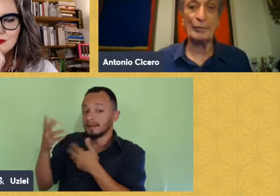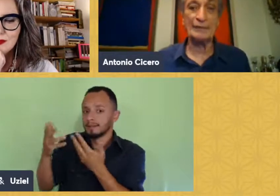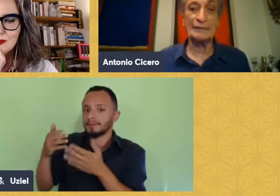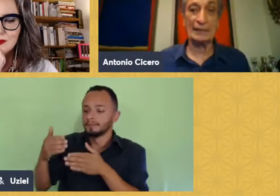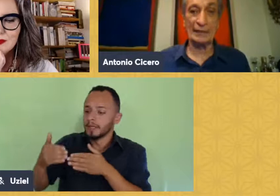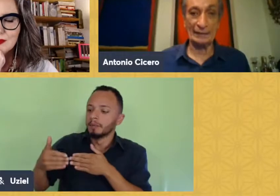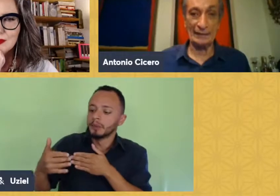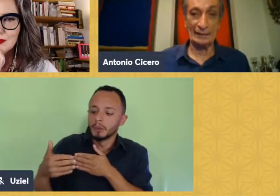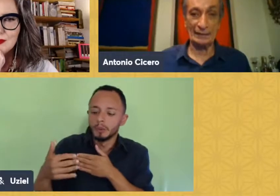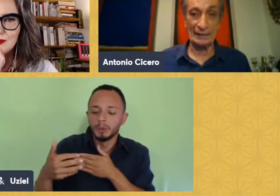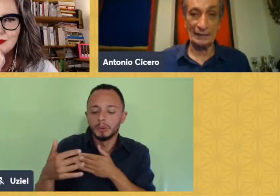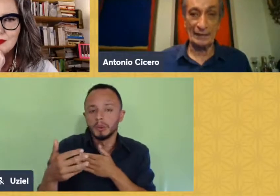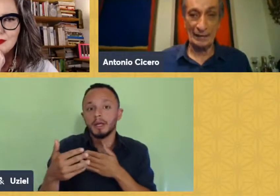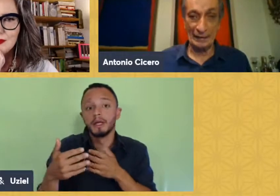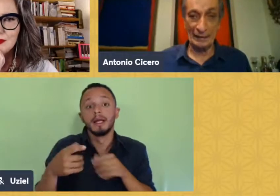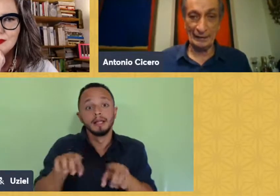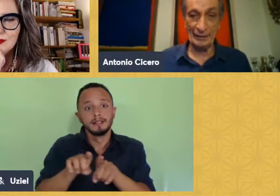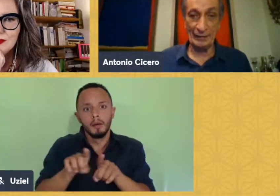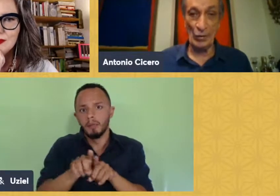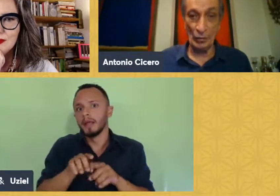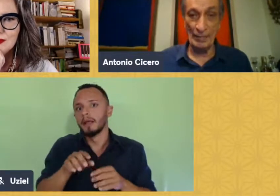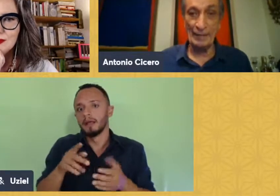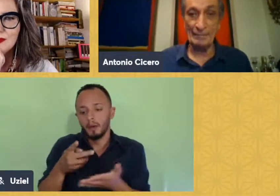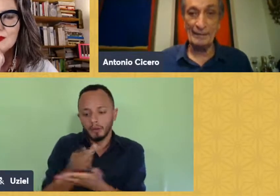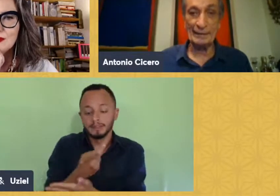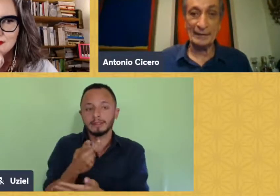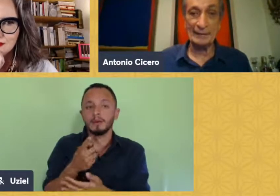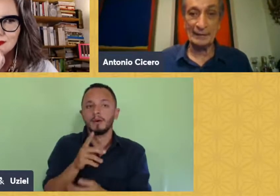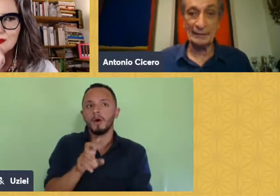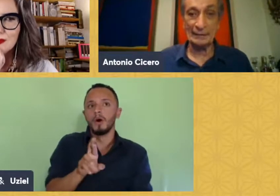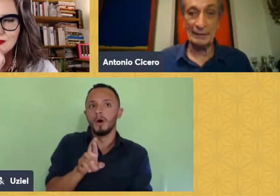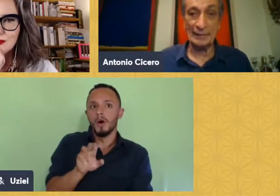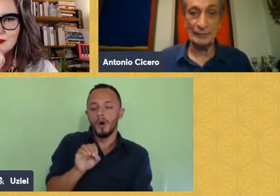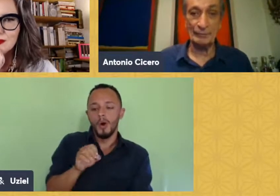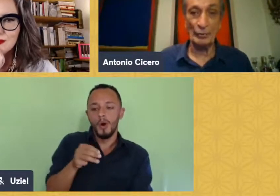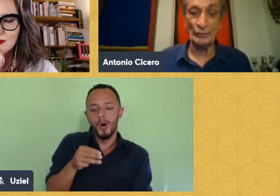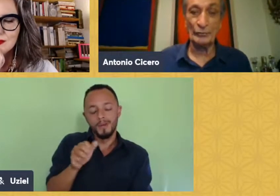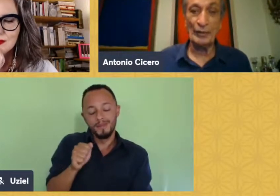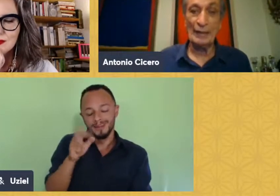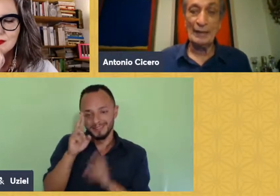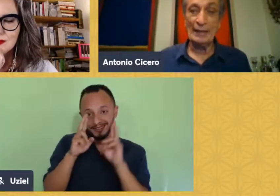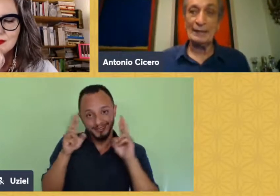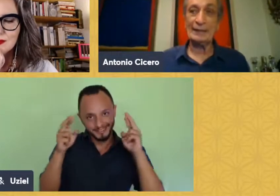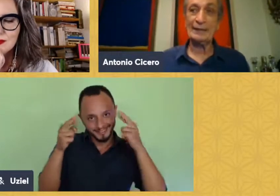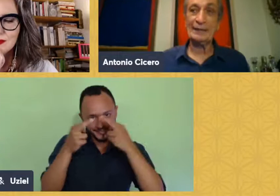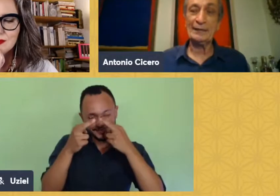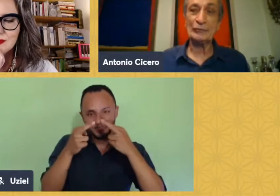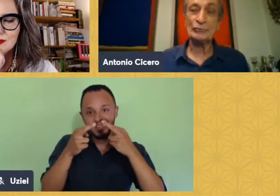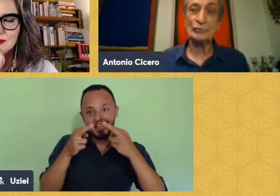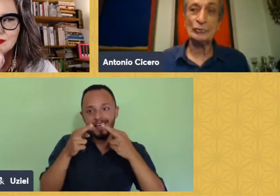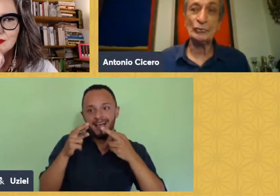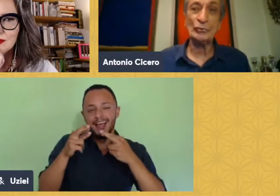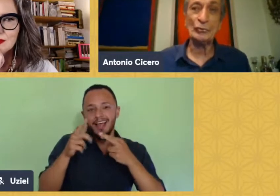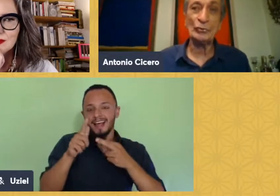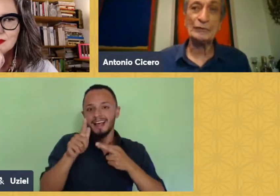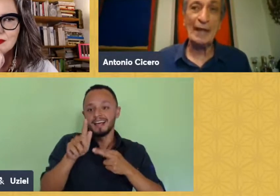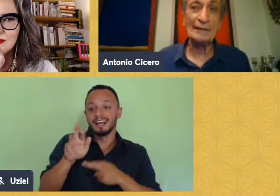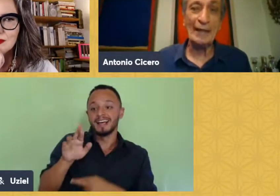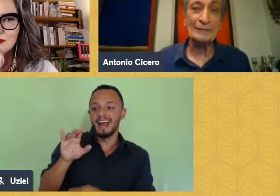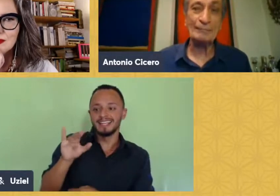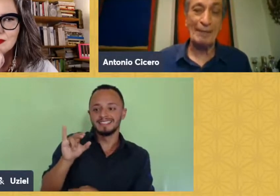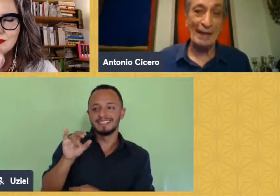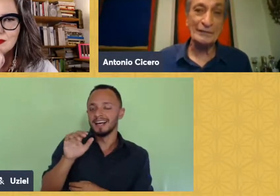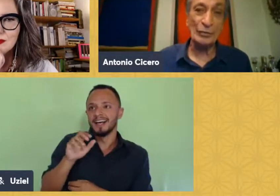também poesia cantada em Roma, até determinado ponto, e isso,